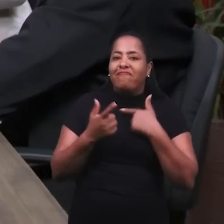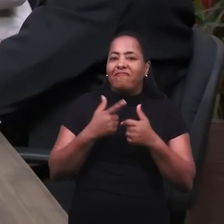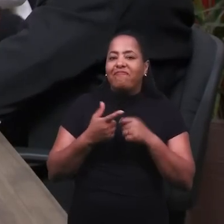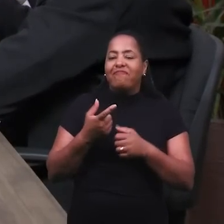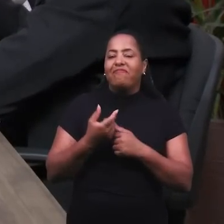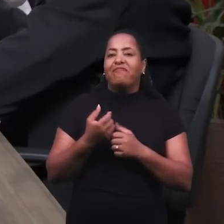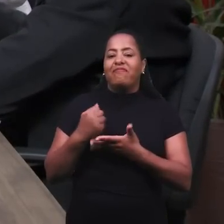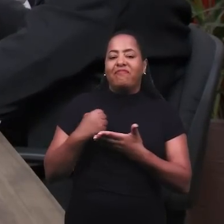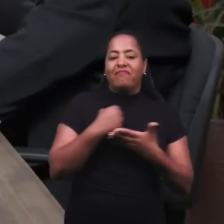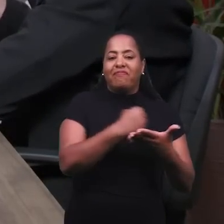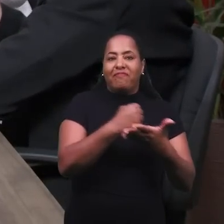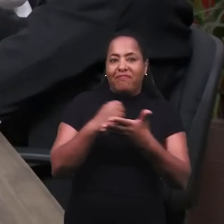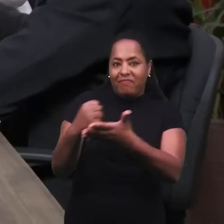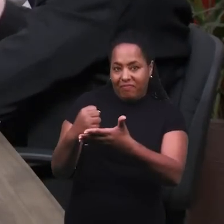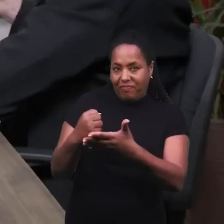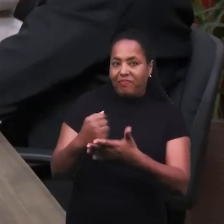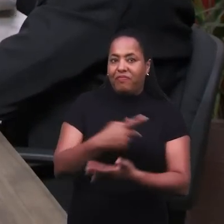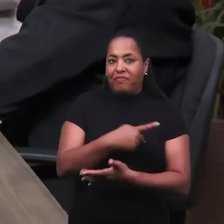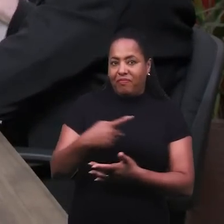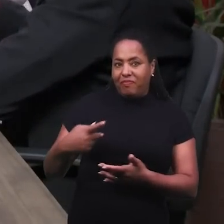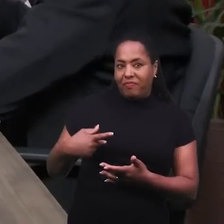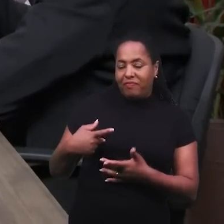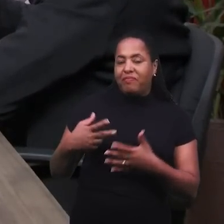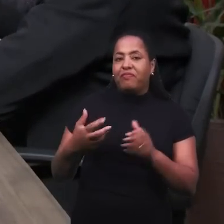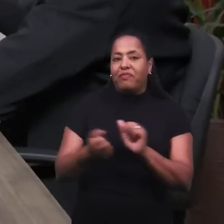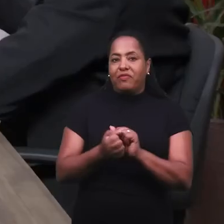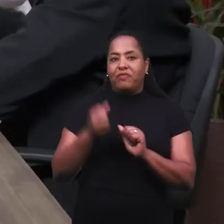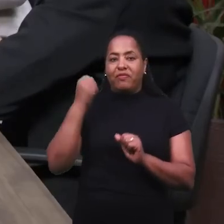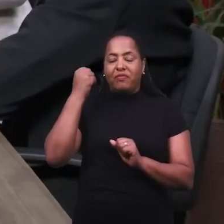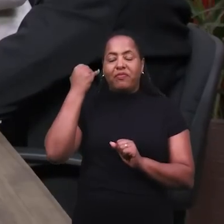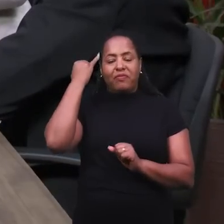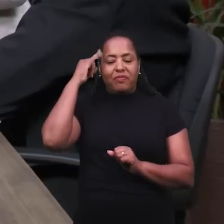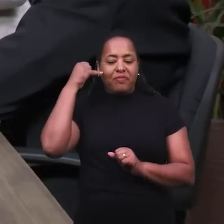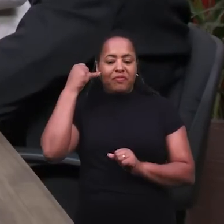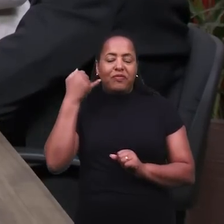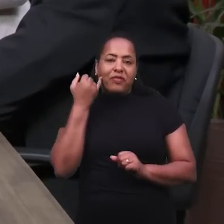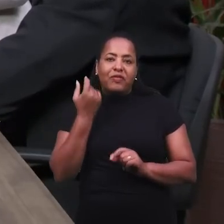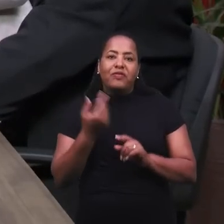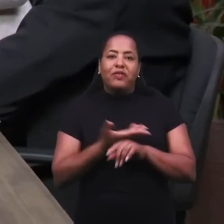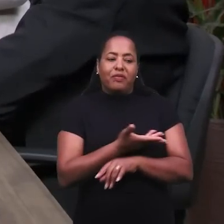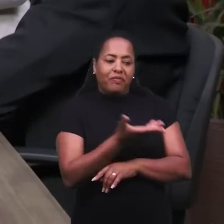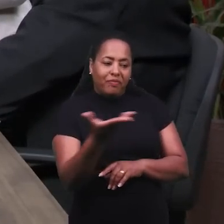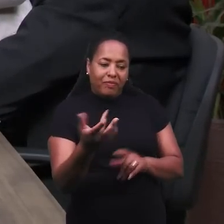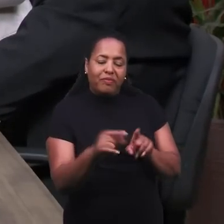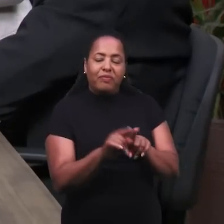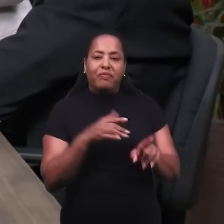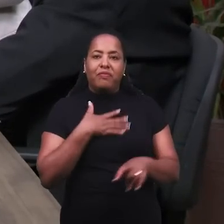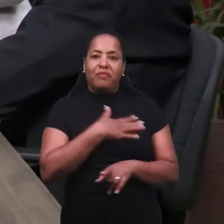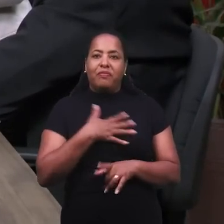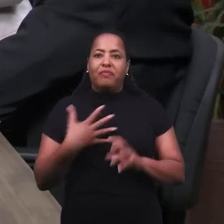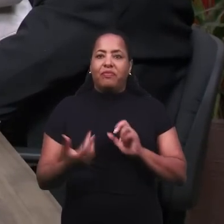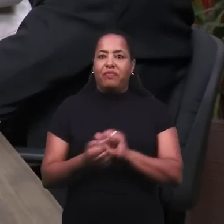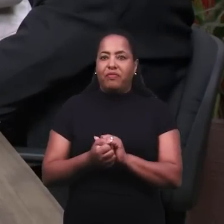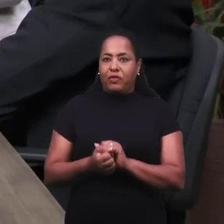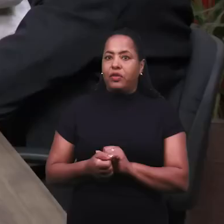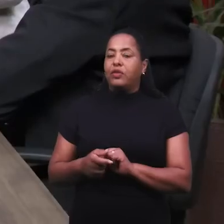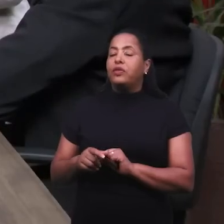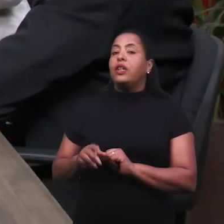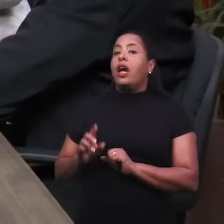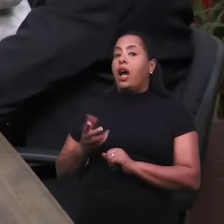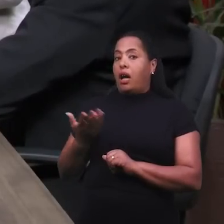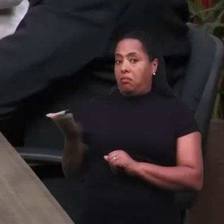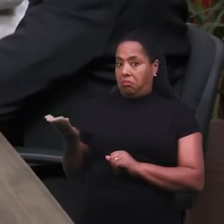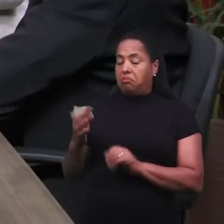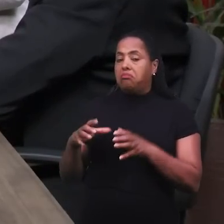contribuição, perto dos pastores aqui, pastor Josias, os demais companheiros também. Isso. É um prazer muito grande estar aqui. O Willer que está no grupo de Ciência e